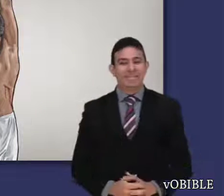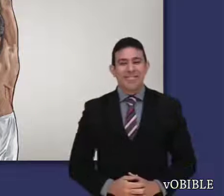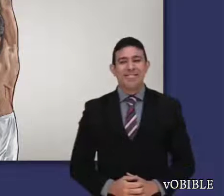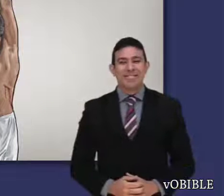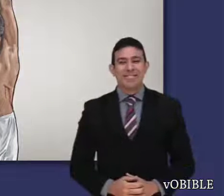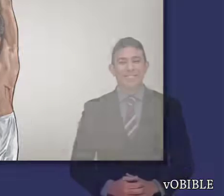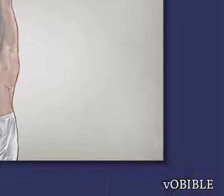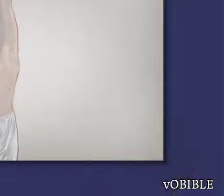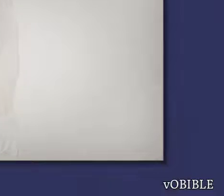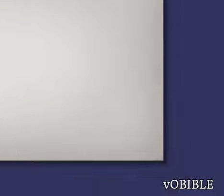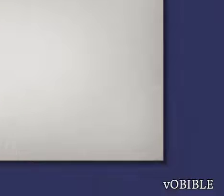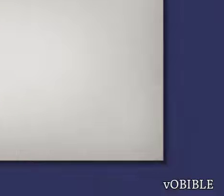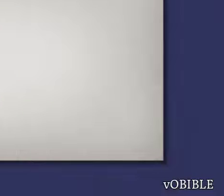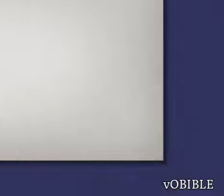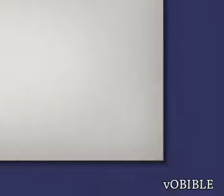por Moisés.